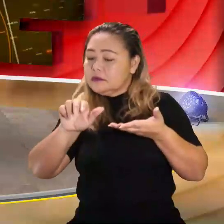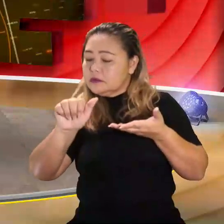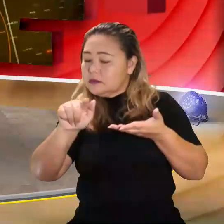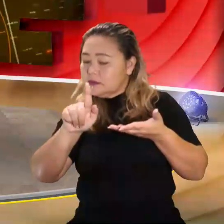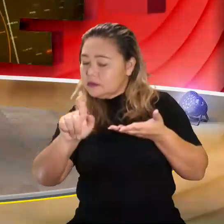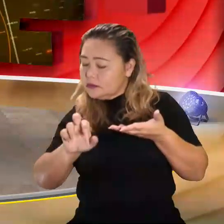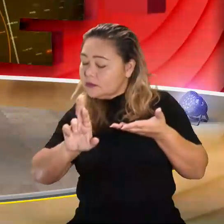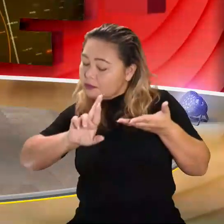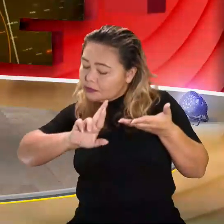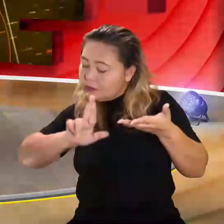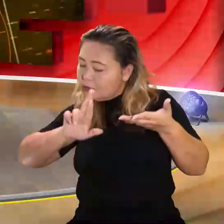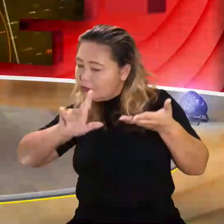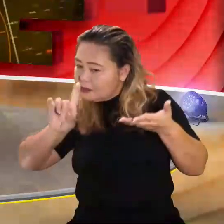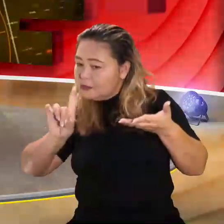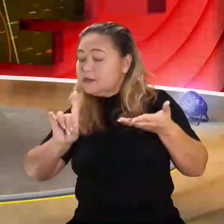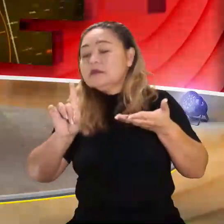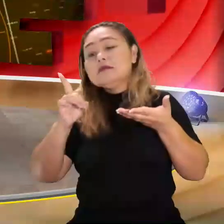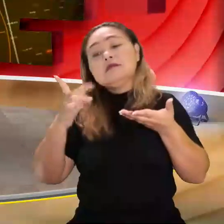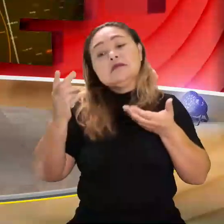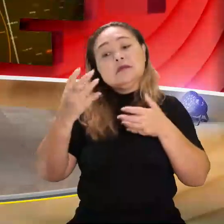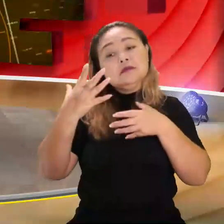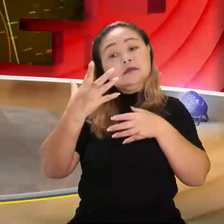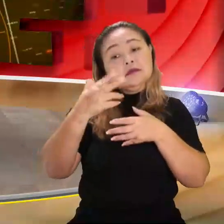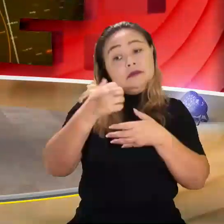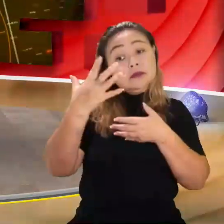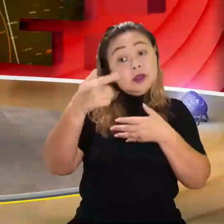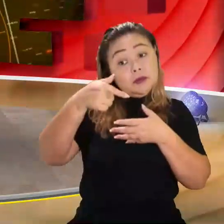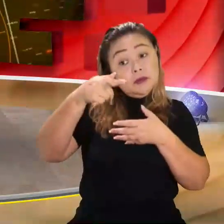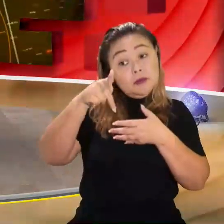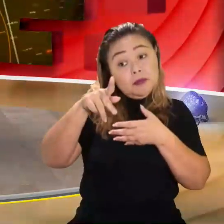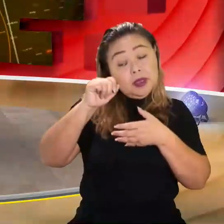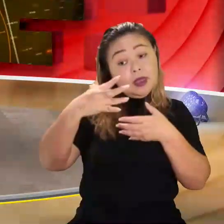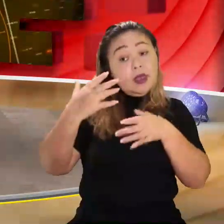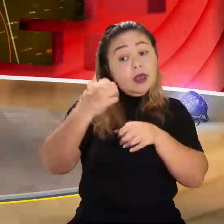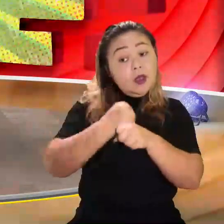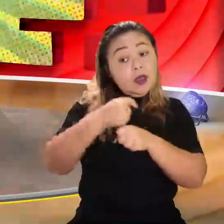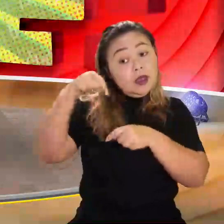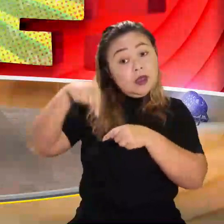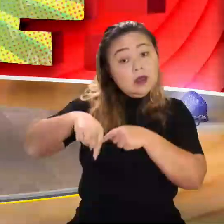momento diferenciado. Lá na PA a gente soma, aqui a gente...